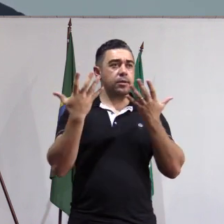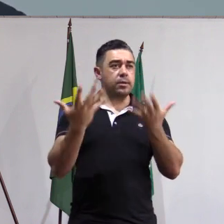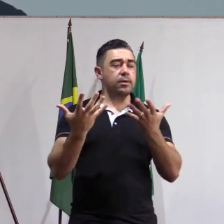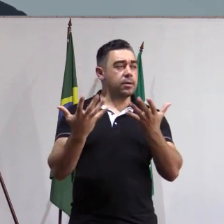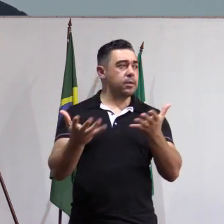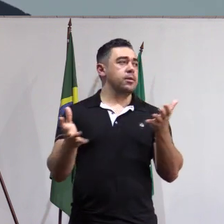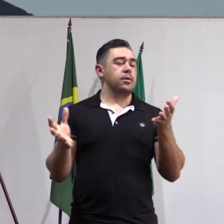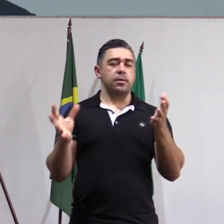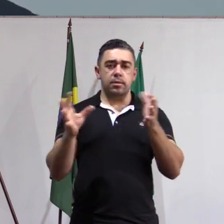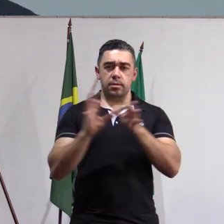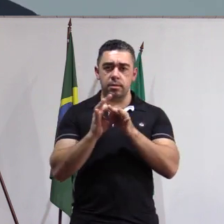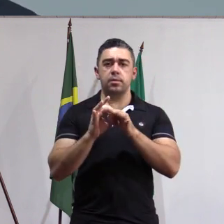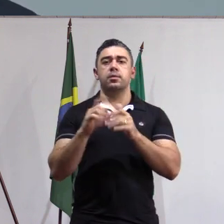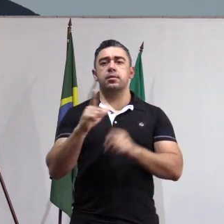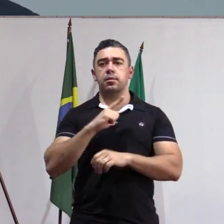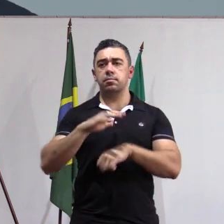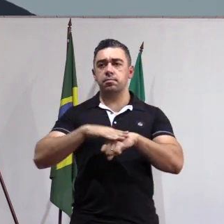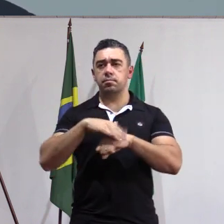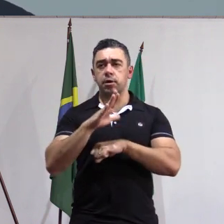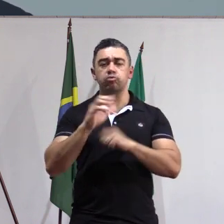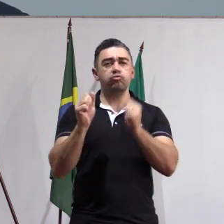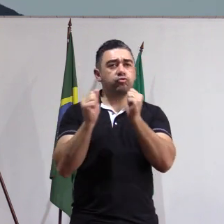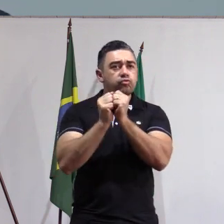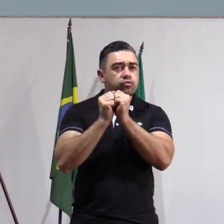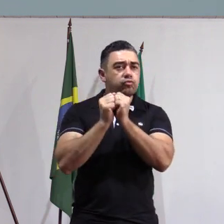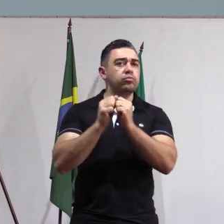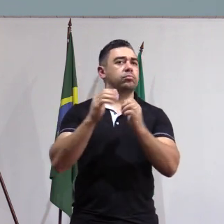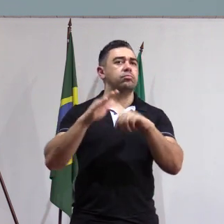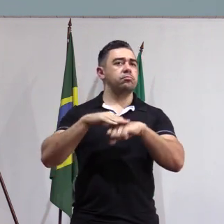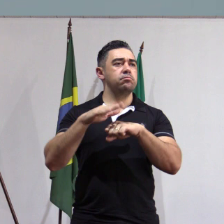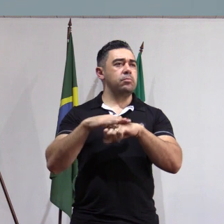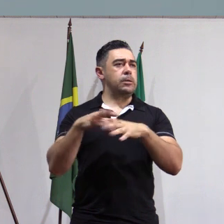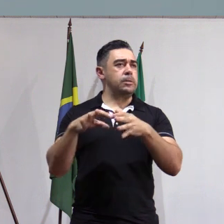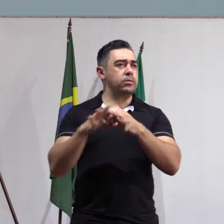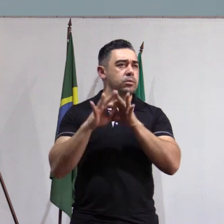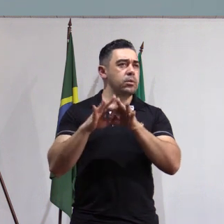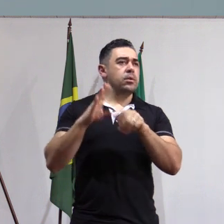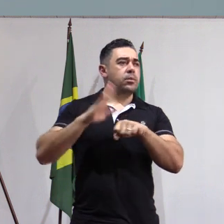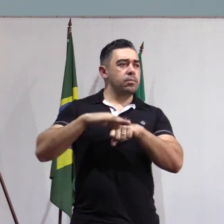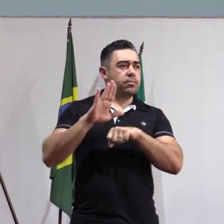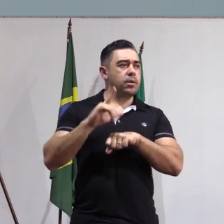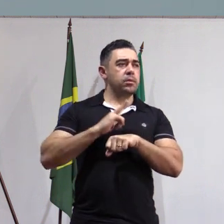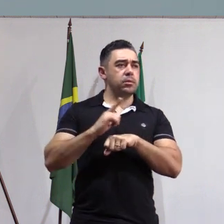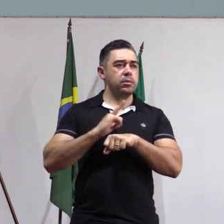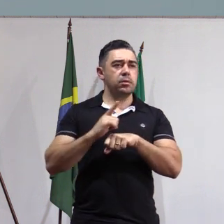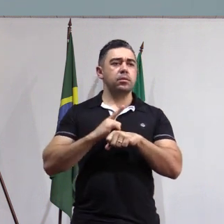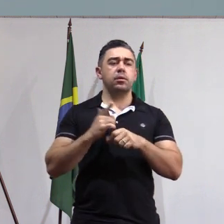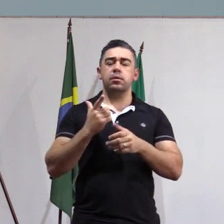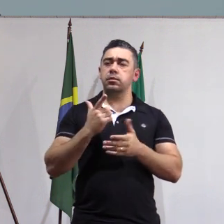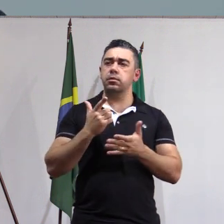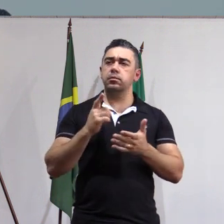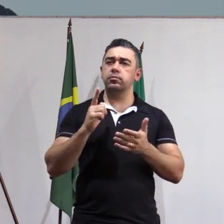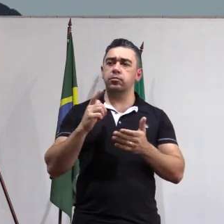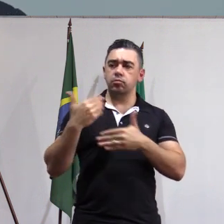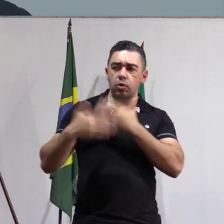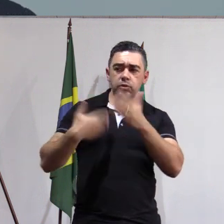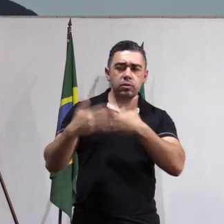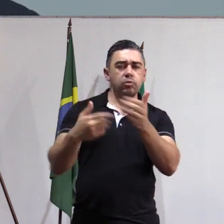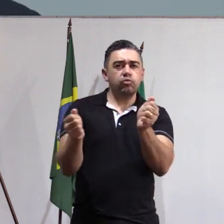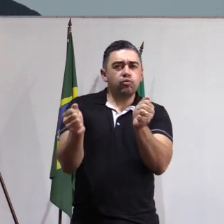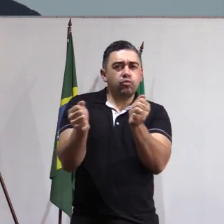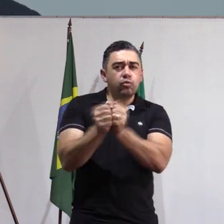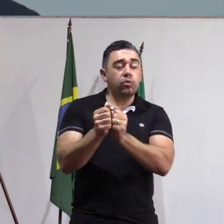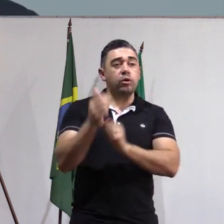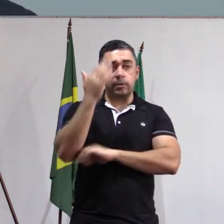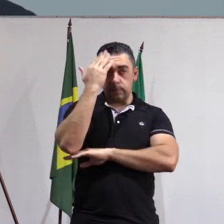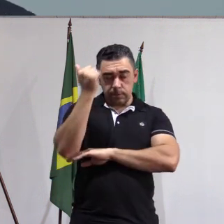aliciado para estar mais presente, estar mais comprometido e ser um instrumento interativo desse processo. Eu sei